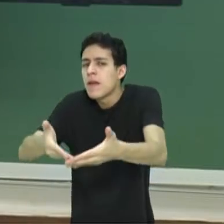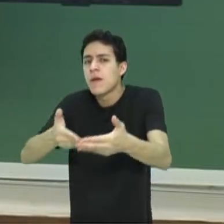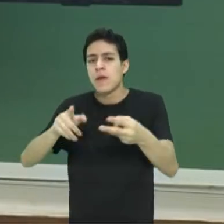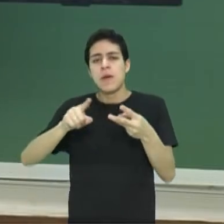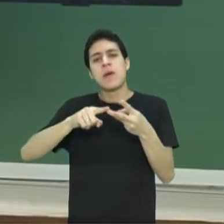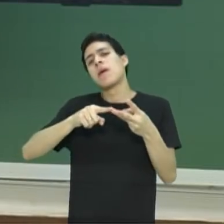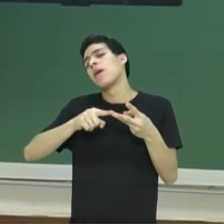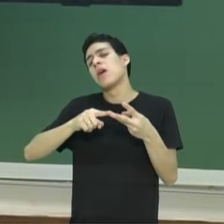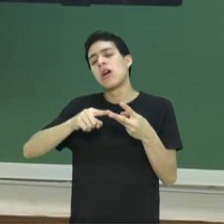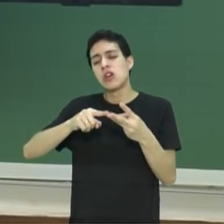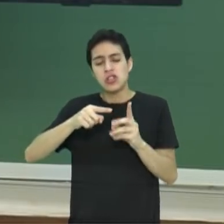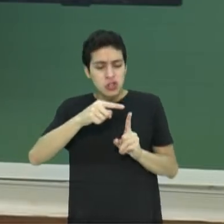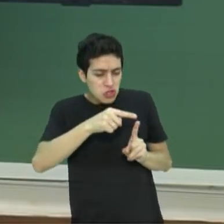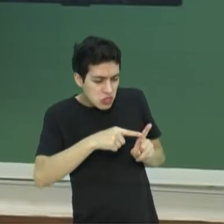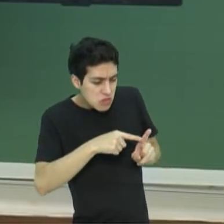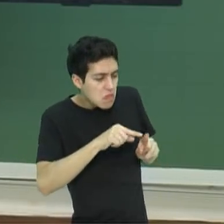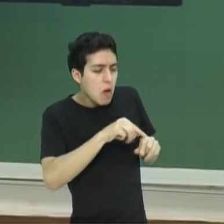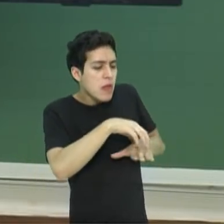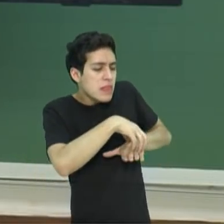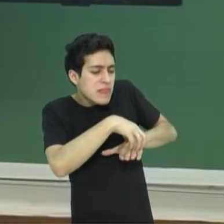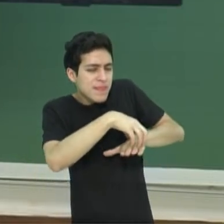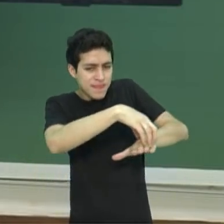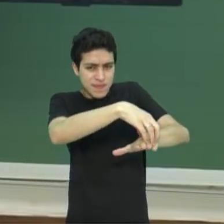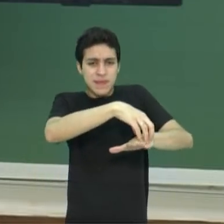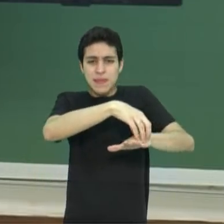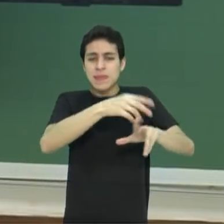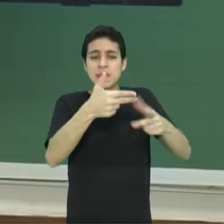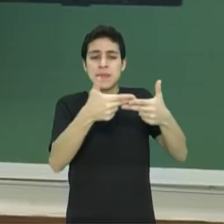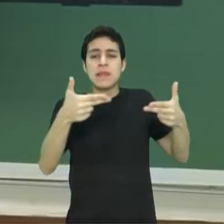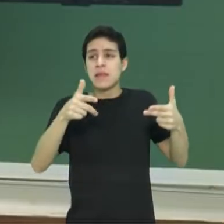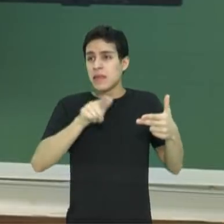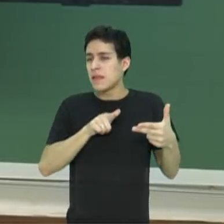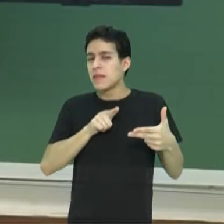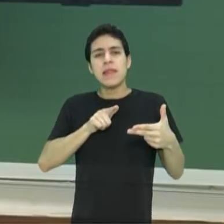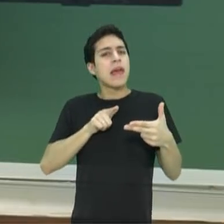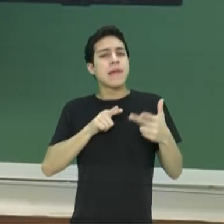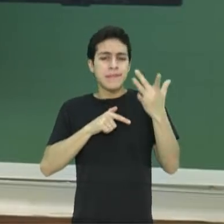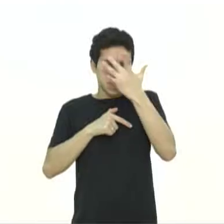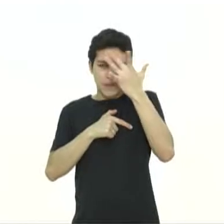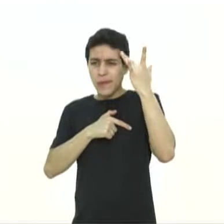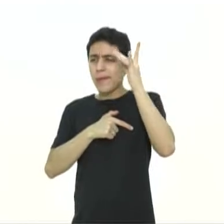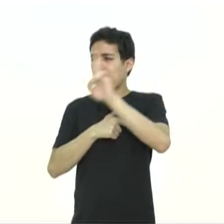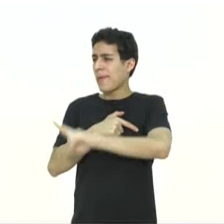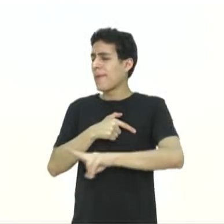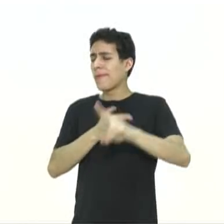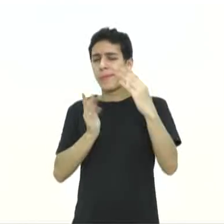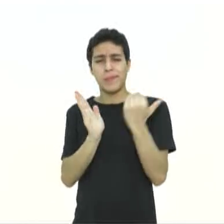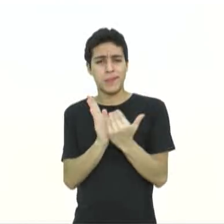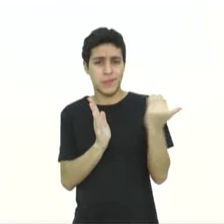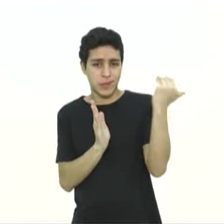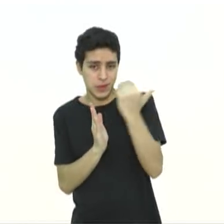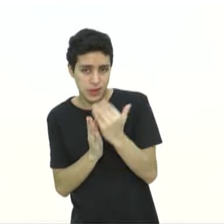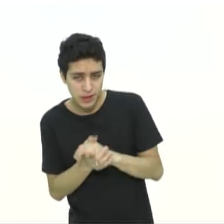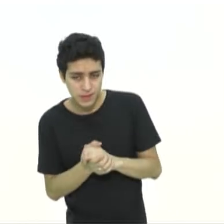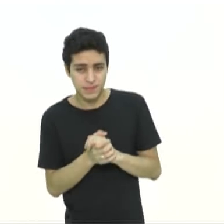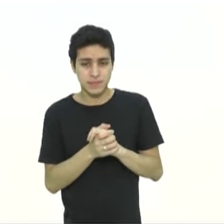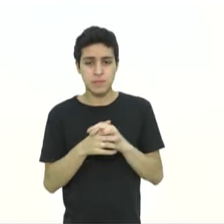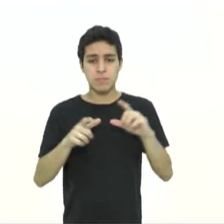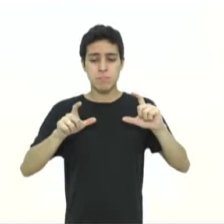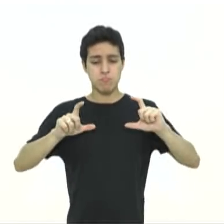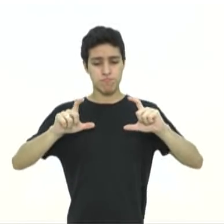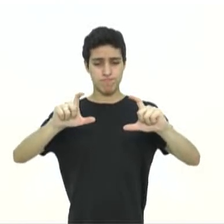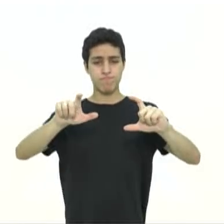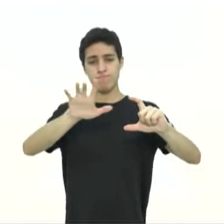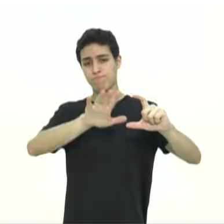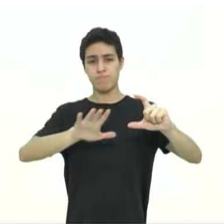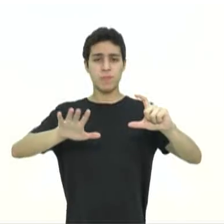marítimo, todo tipo de transporte lá é muito difundido, muito utilizado. A região centro-ocidental, né, que é a